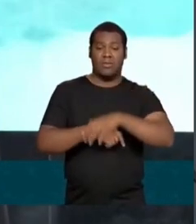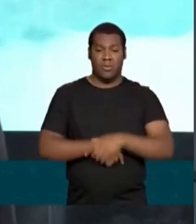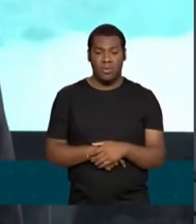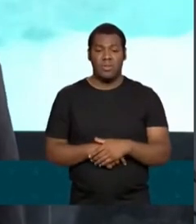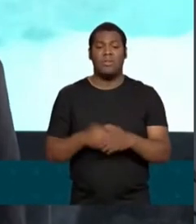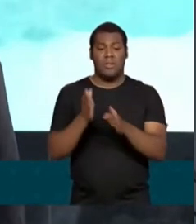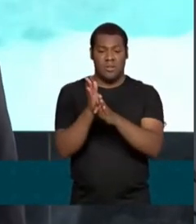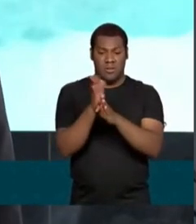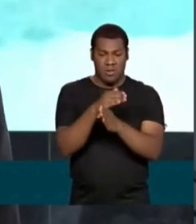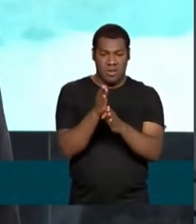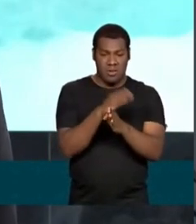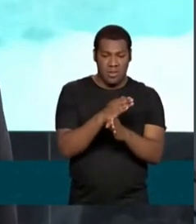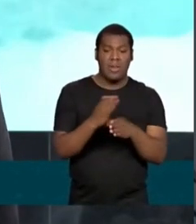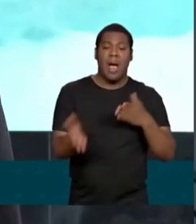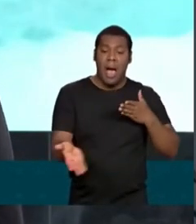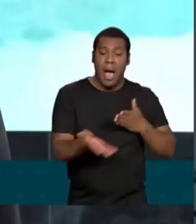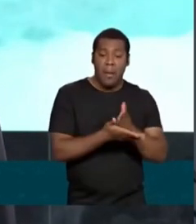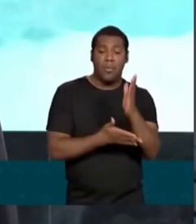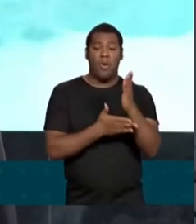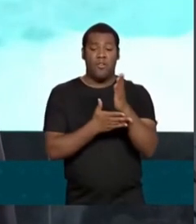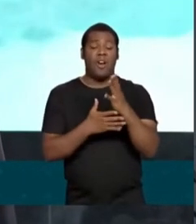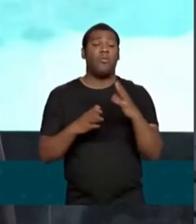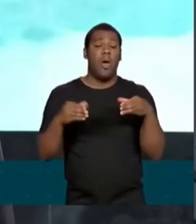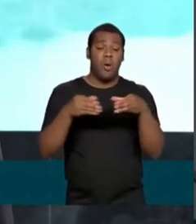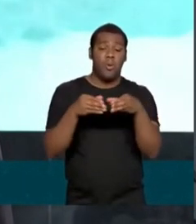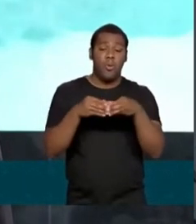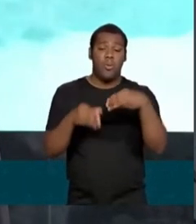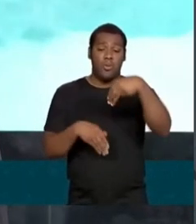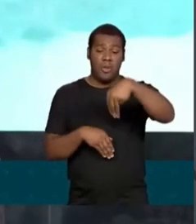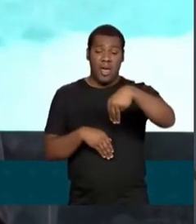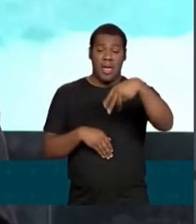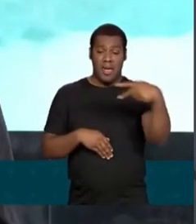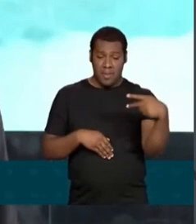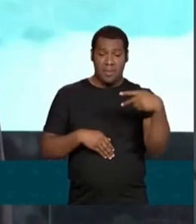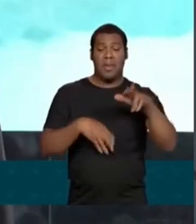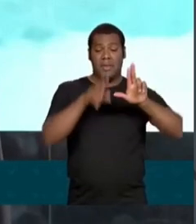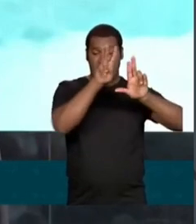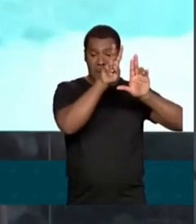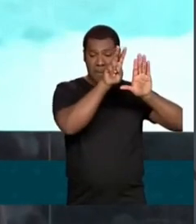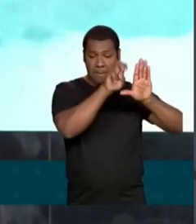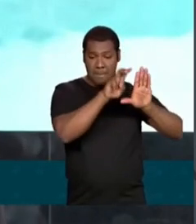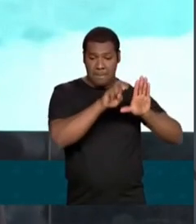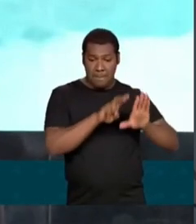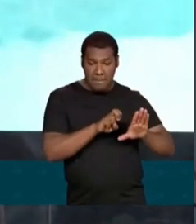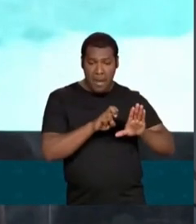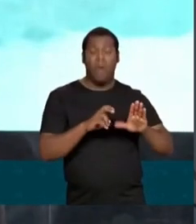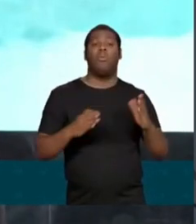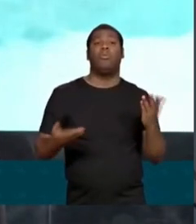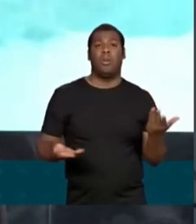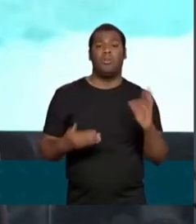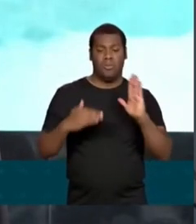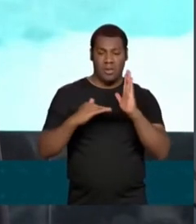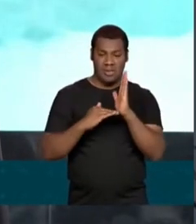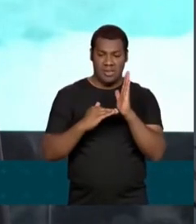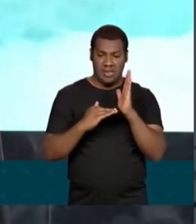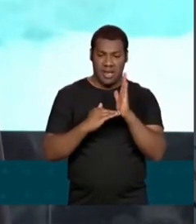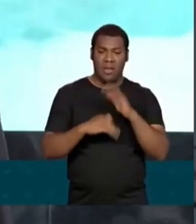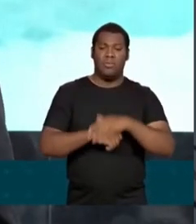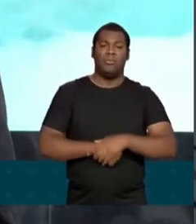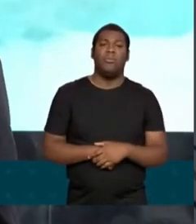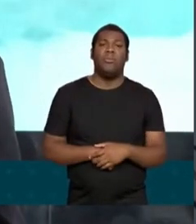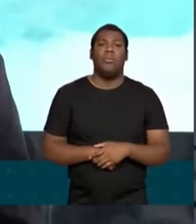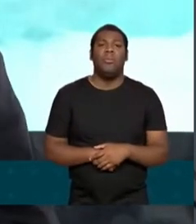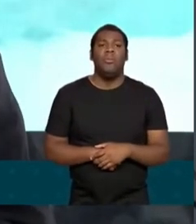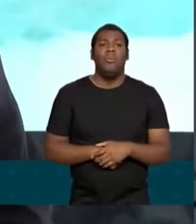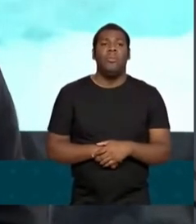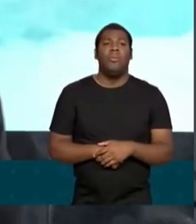para poder aprovar o conjunto de MP que estão na pauta do Senado acho que nós vamos ter uma tramitação dessas MP no senado também